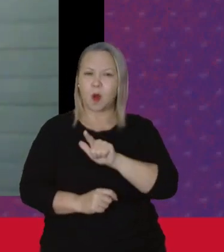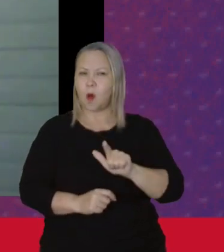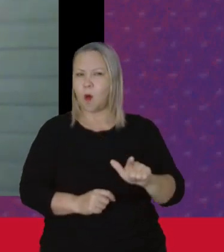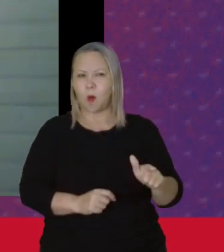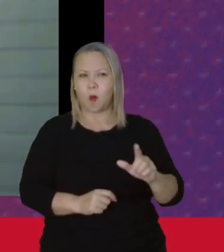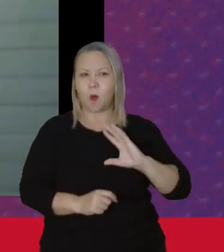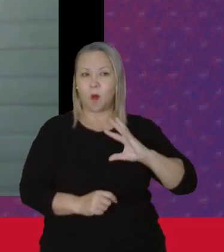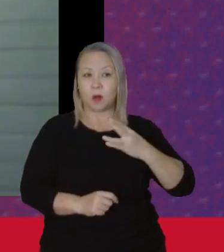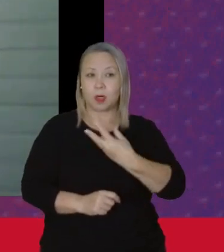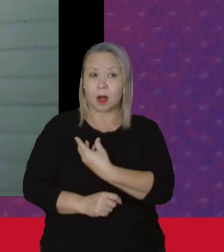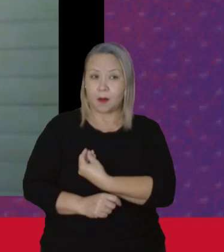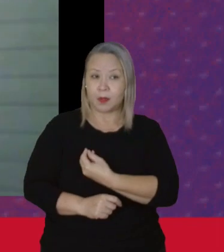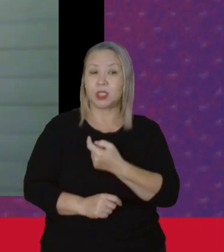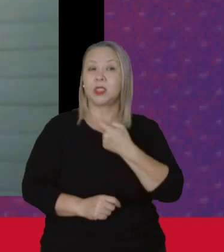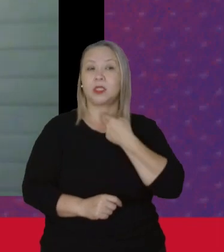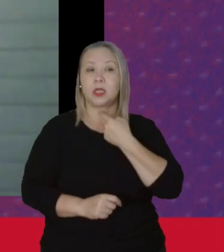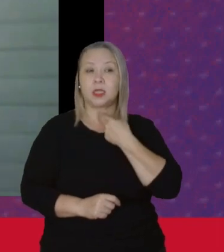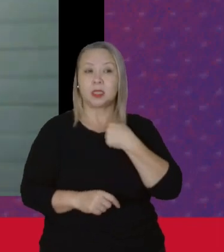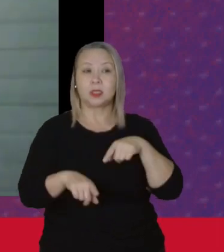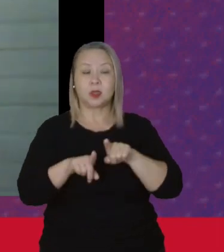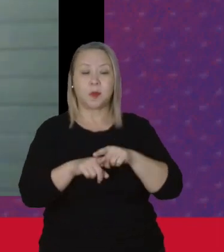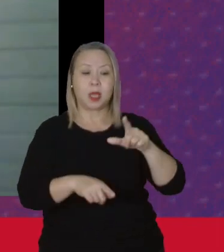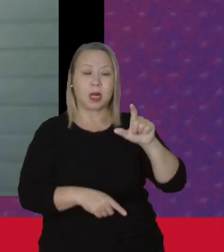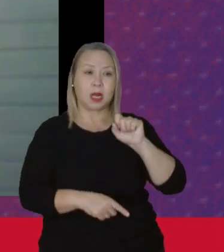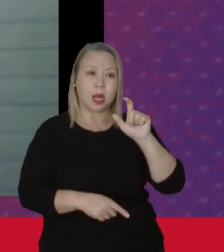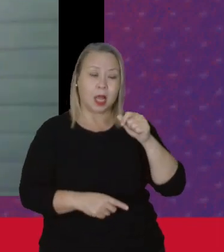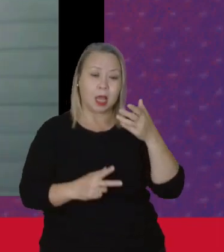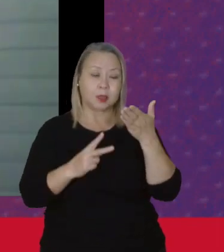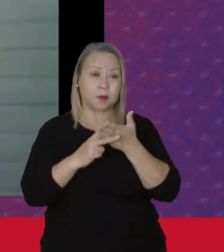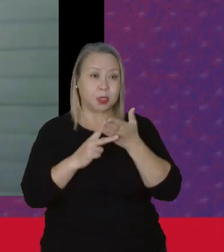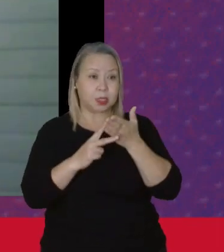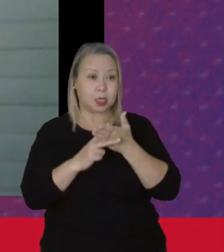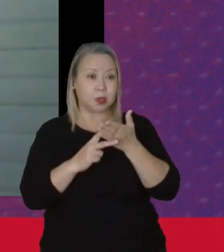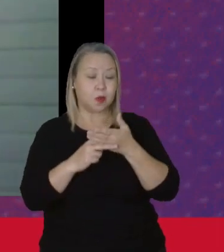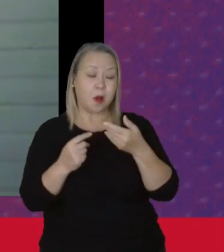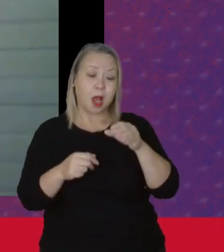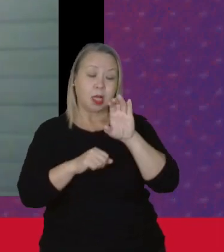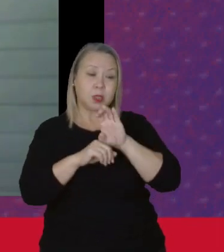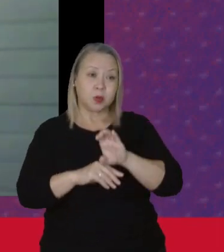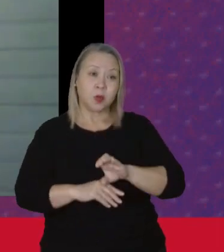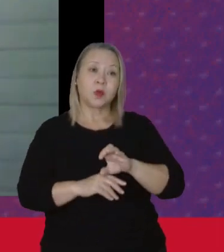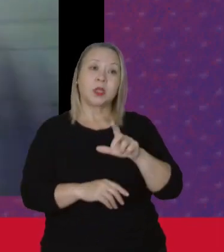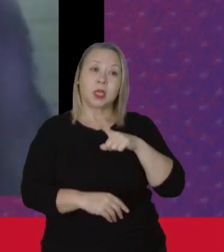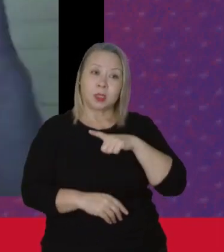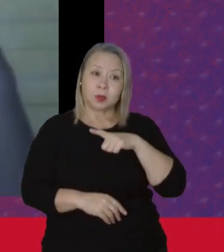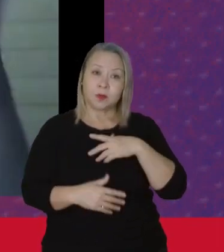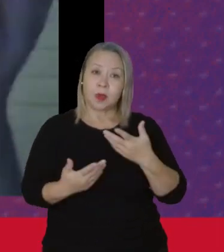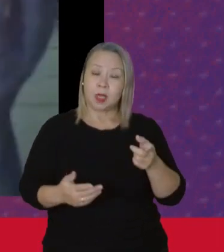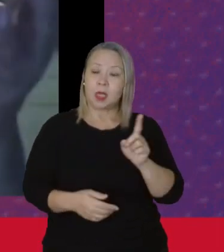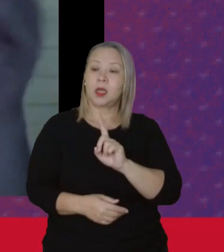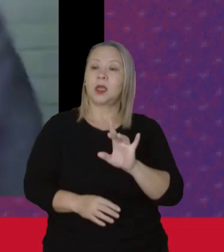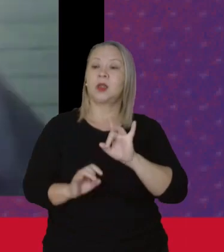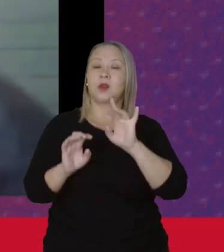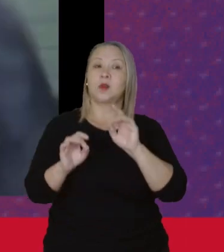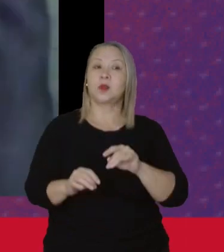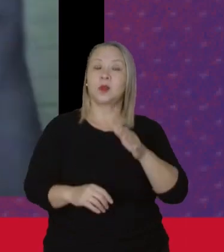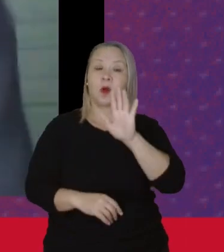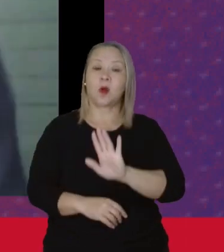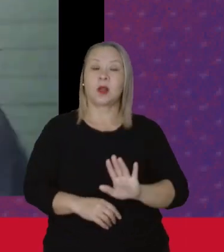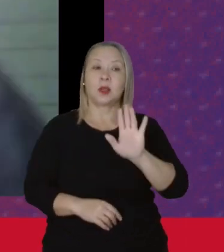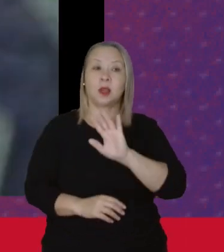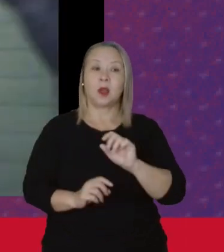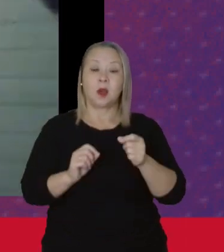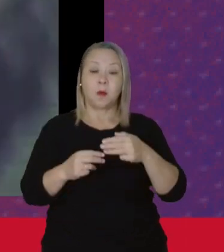travestis e outras transexuais, tínhamos lésbicas, bissexuais no Conselho, e não só, né, no nacional, mas